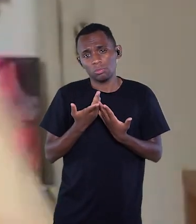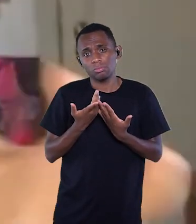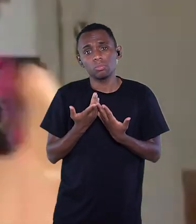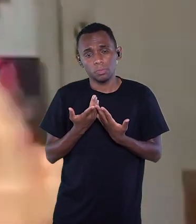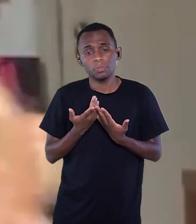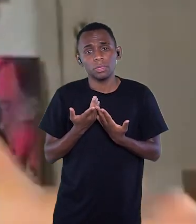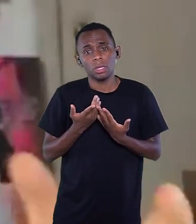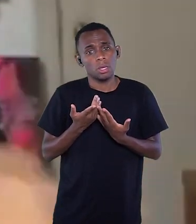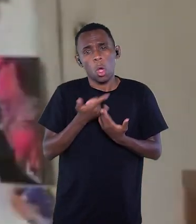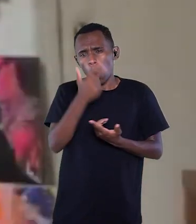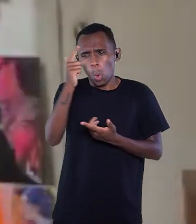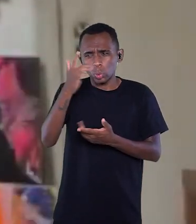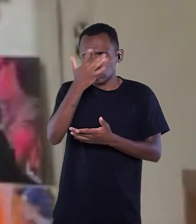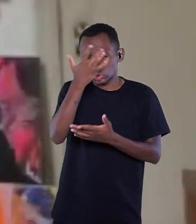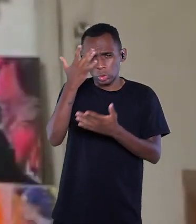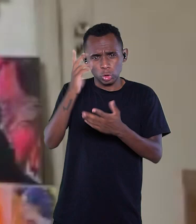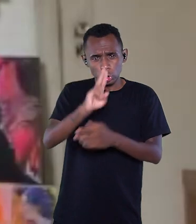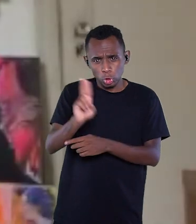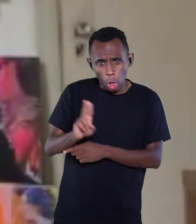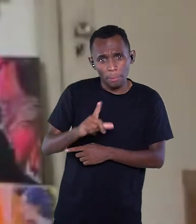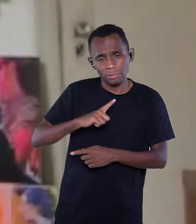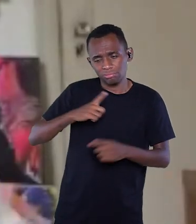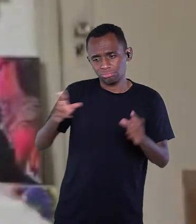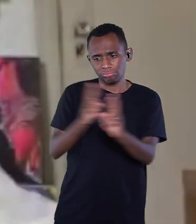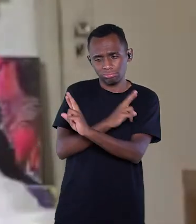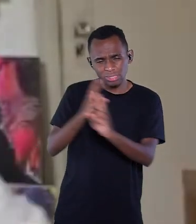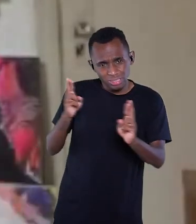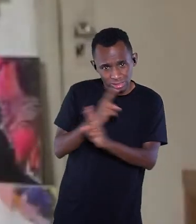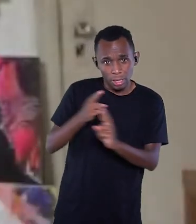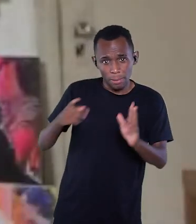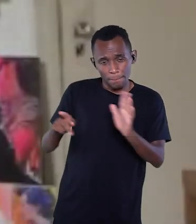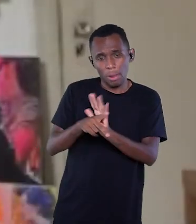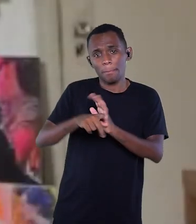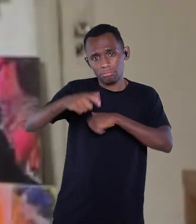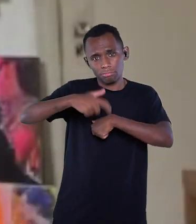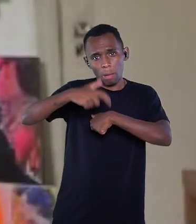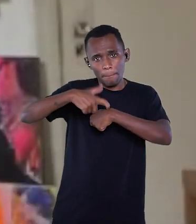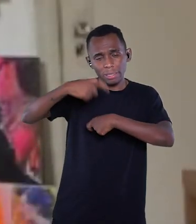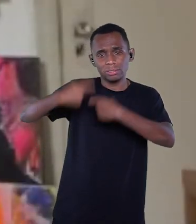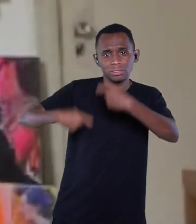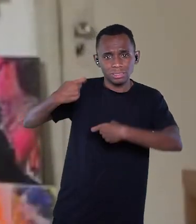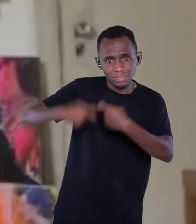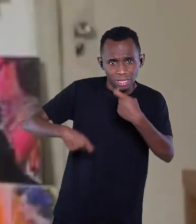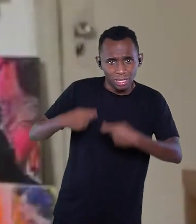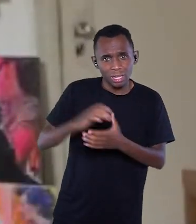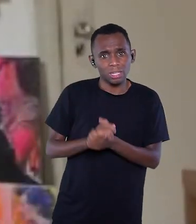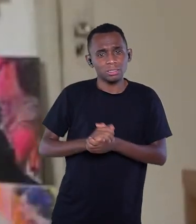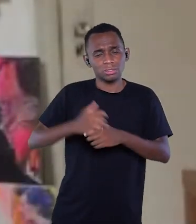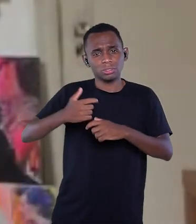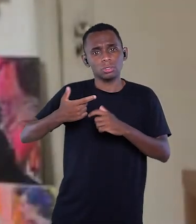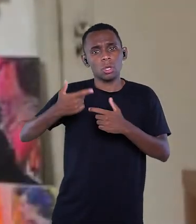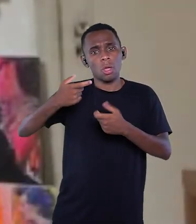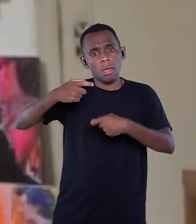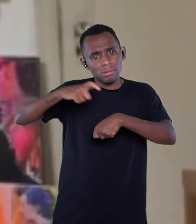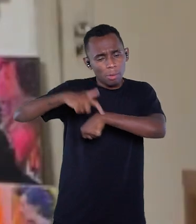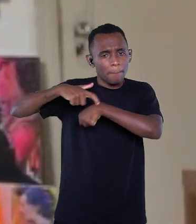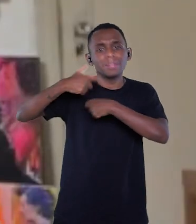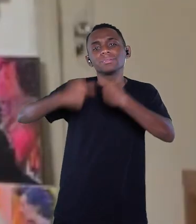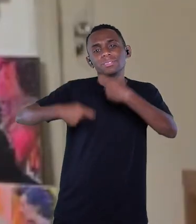isso, assim, uns outros nomes que tinham essa relação, que faziam tribadismo, que se friccionavam,